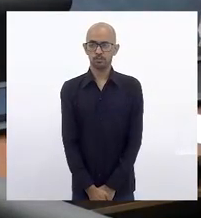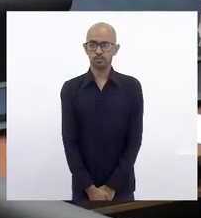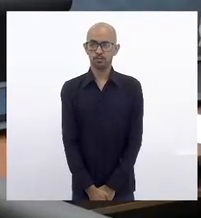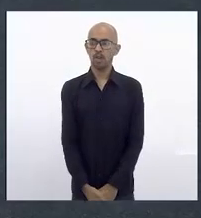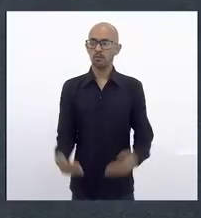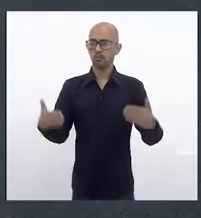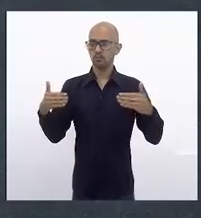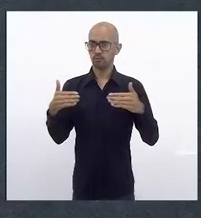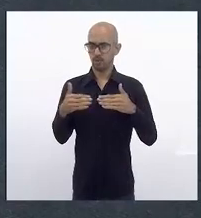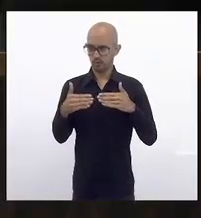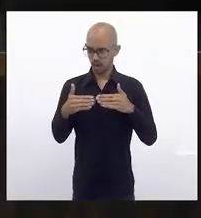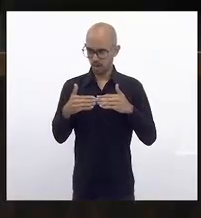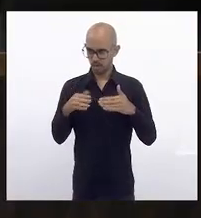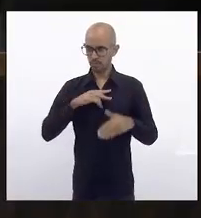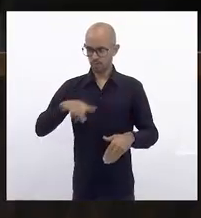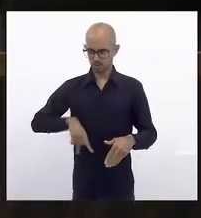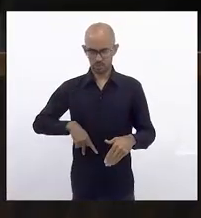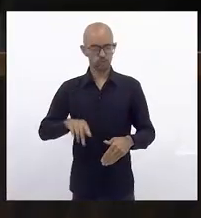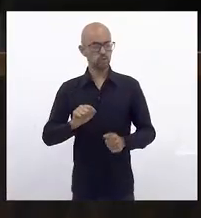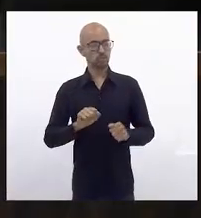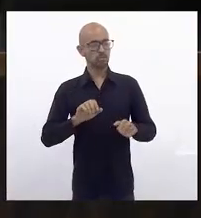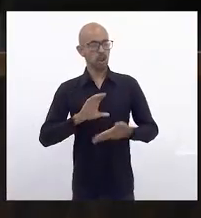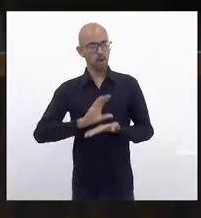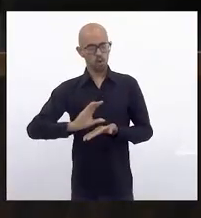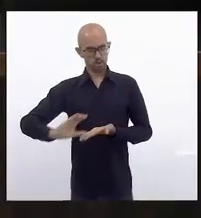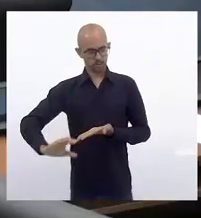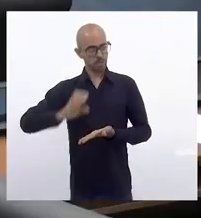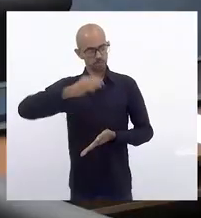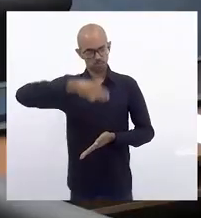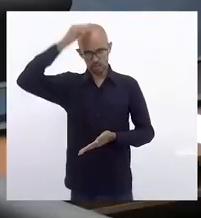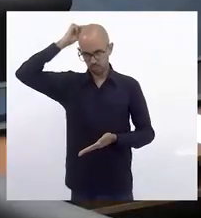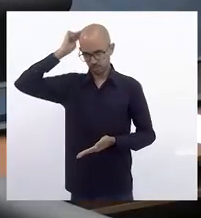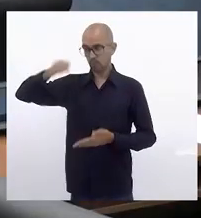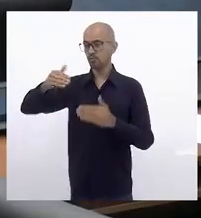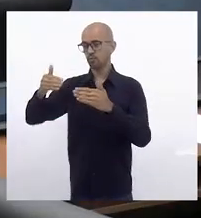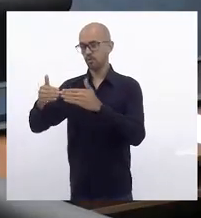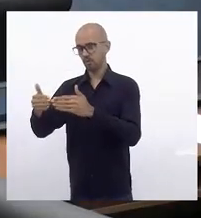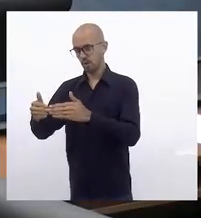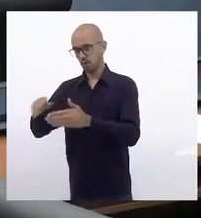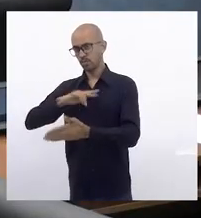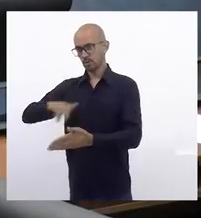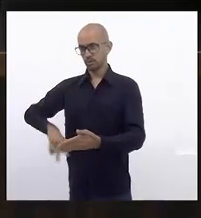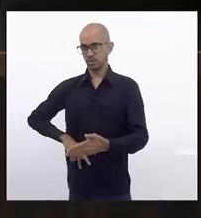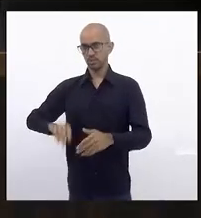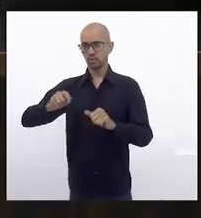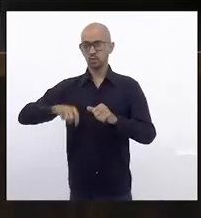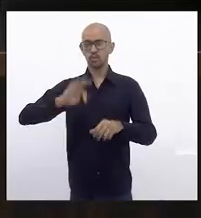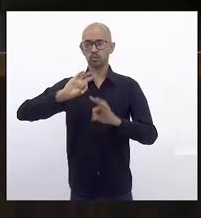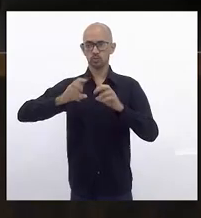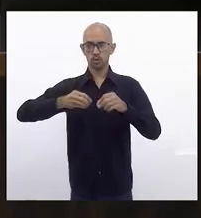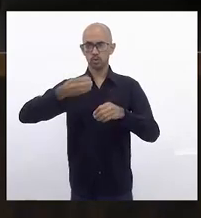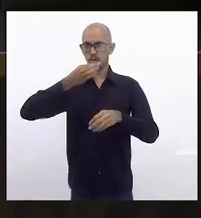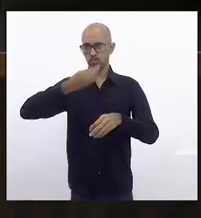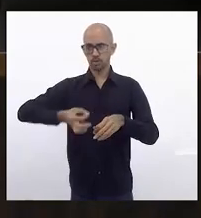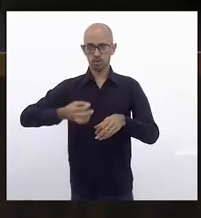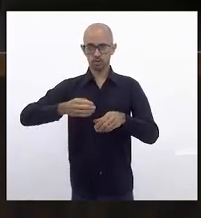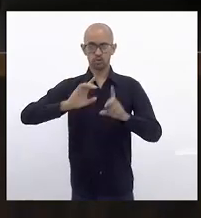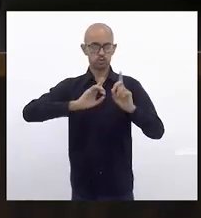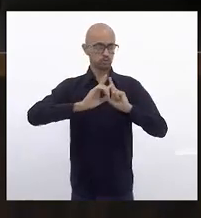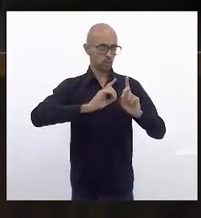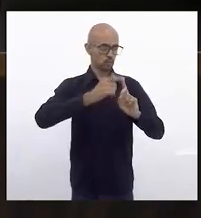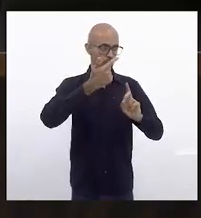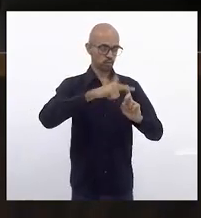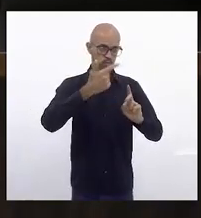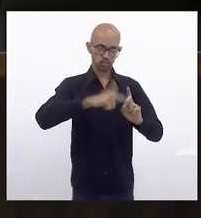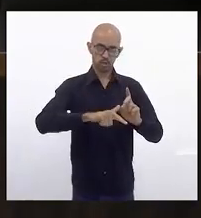Parecer favorável, senhor presidente. Pela Comissão de Orçamento, deputado Márcio Pacheco. Favorável, presidente. Os pareceres emitidos em discussão. Não havendo ninguém queira